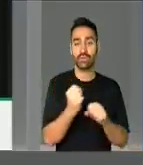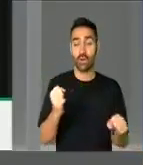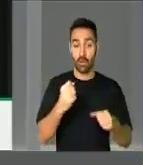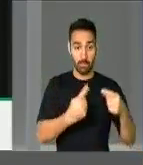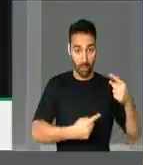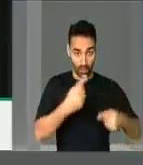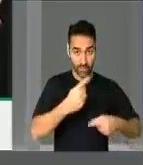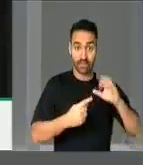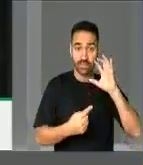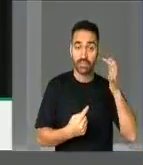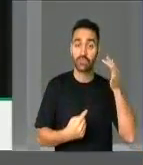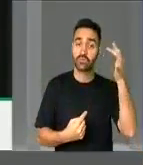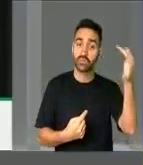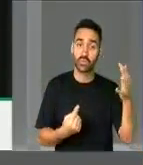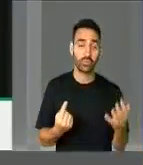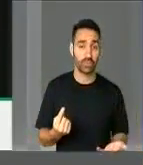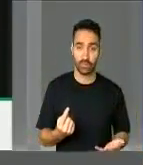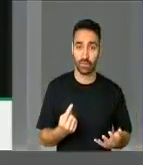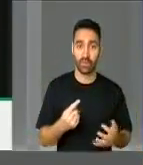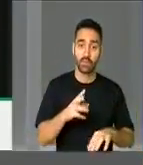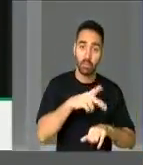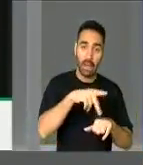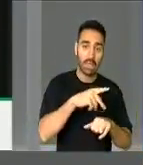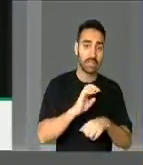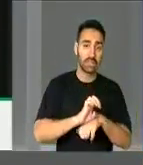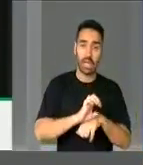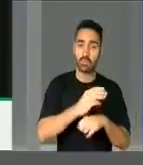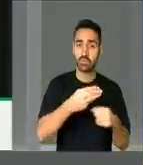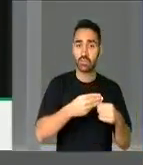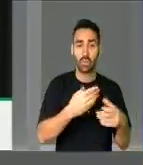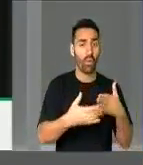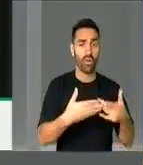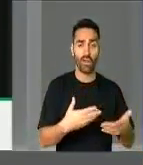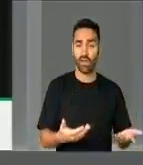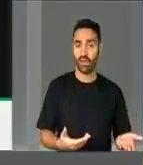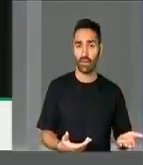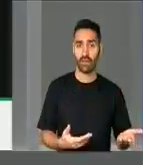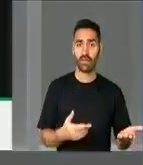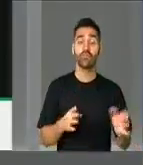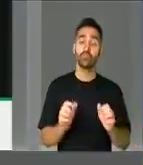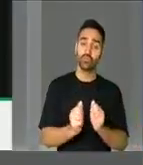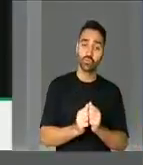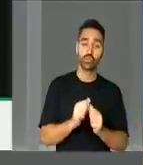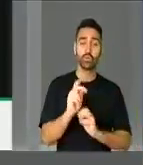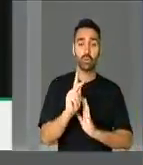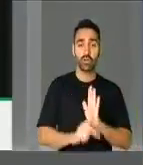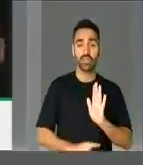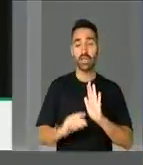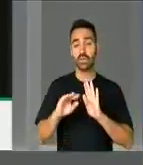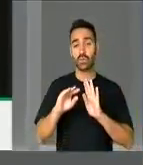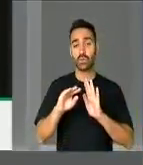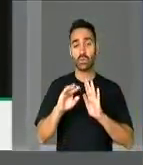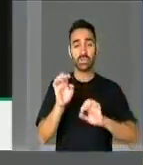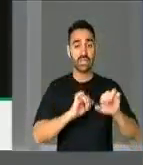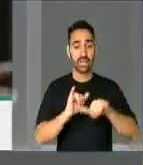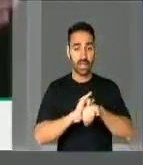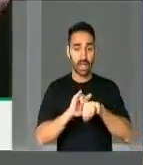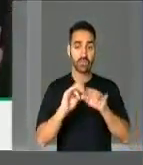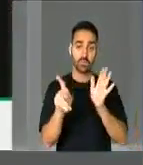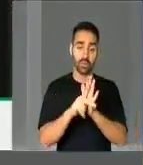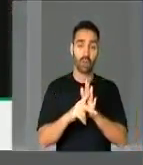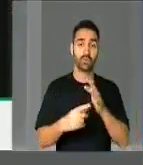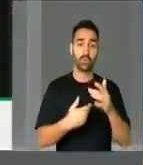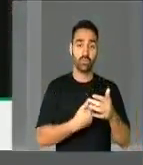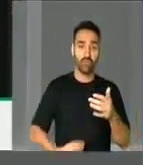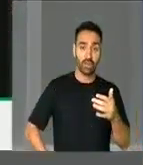nação, de qualquer município, de qualquer estado, juntamente com o projeto estratégico daquele governo que